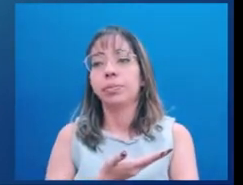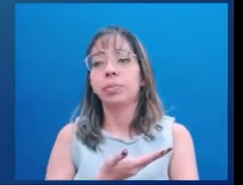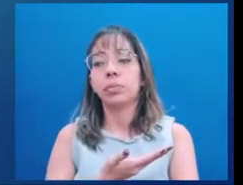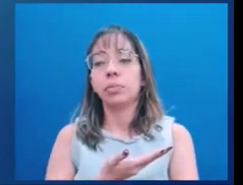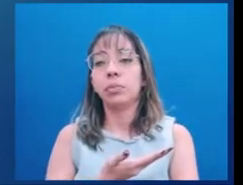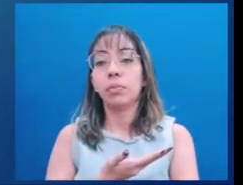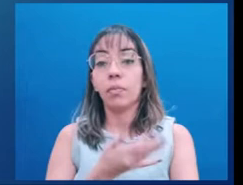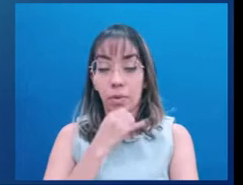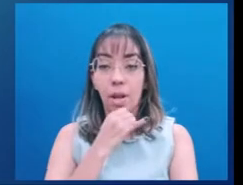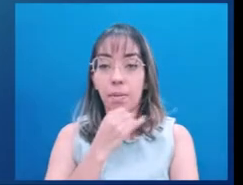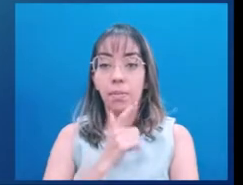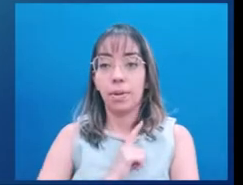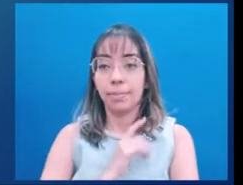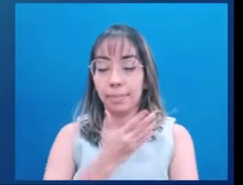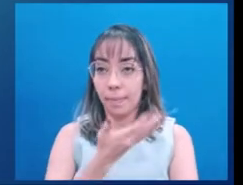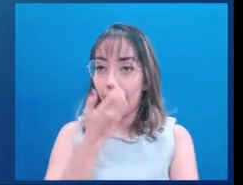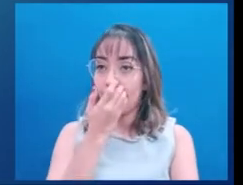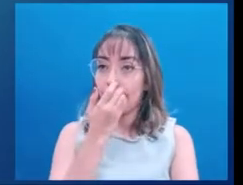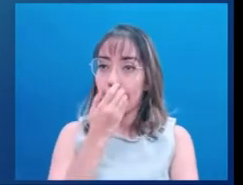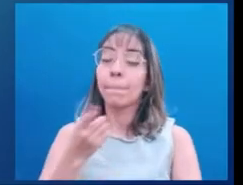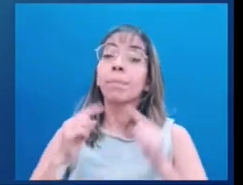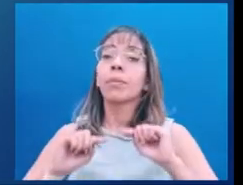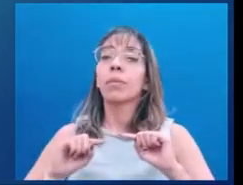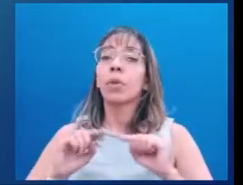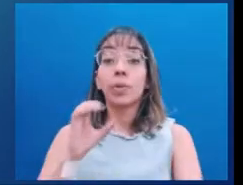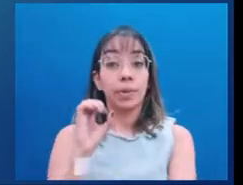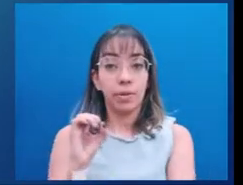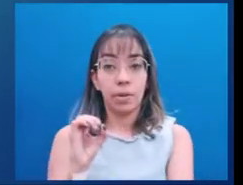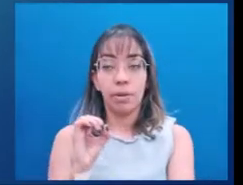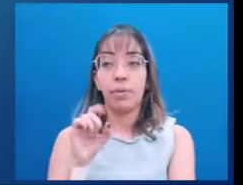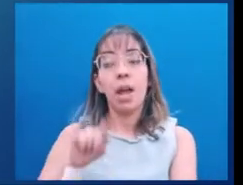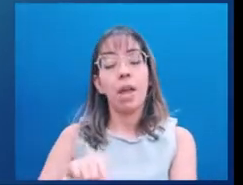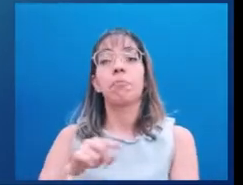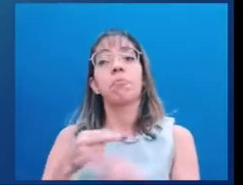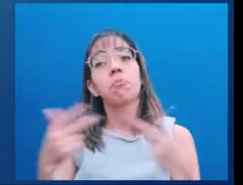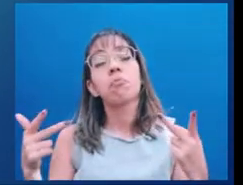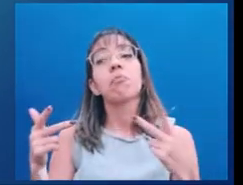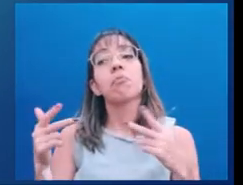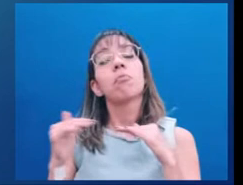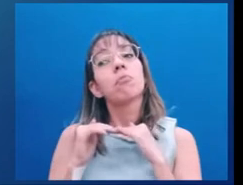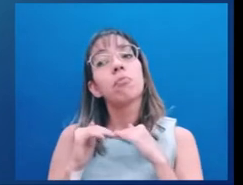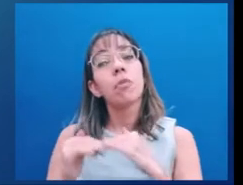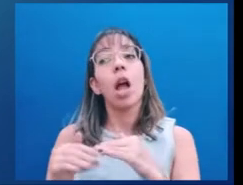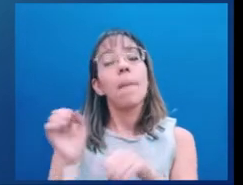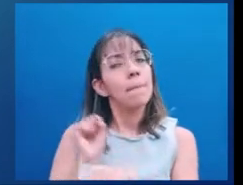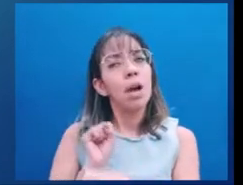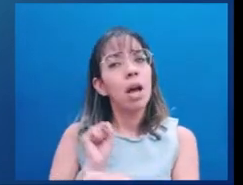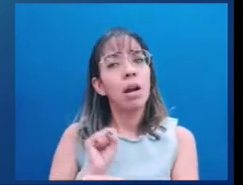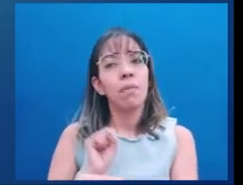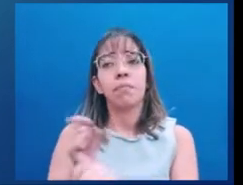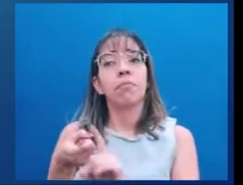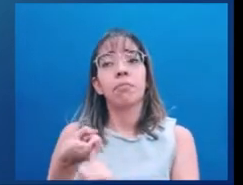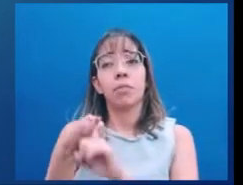recebe essa classificação aqui na numeração 1. Tá? E 0 são substâncias estáveis que ainda em